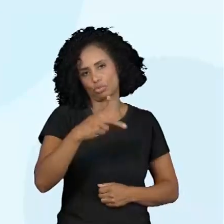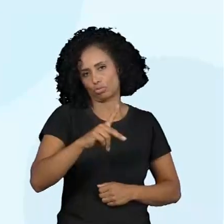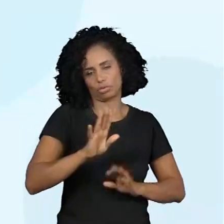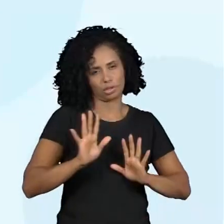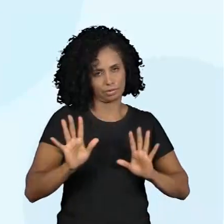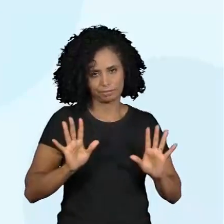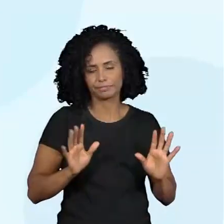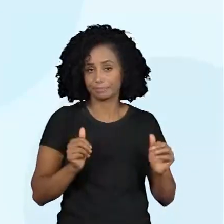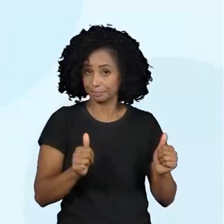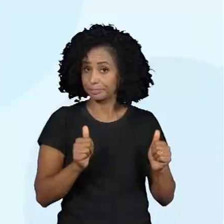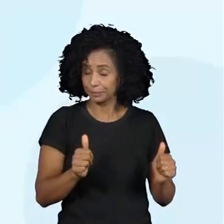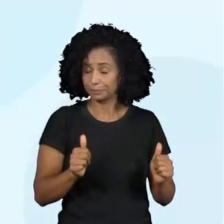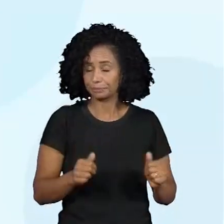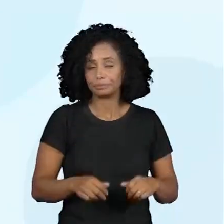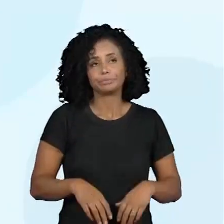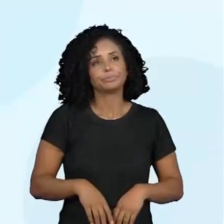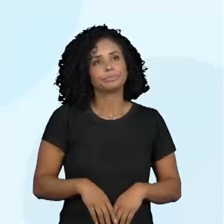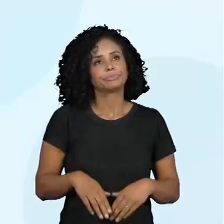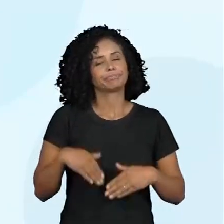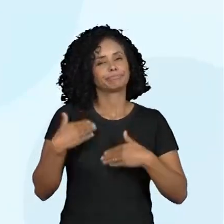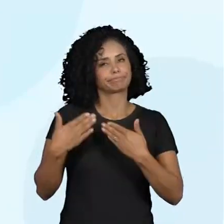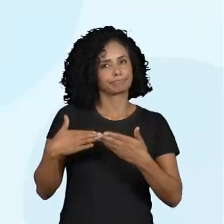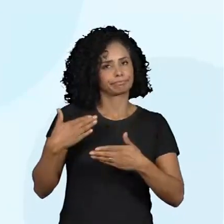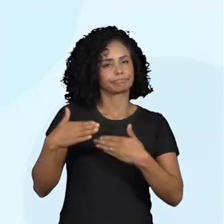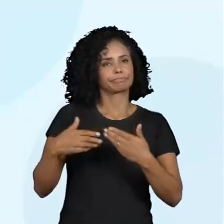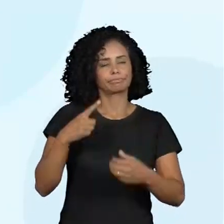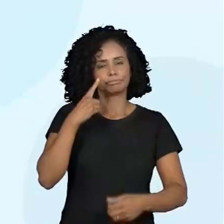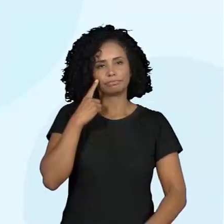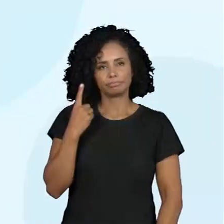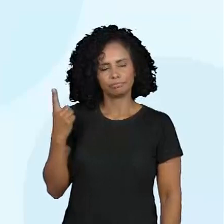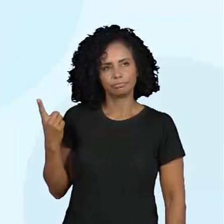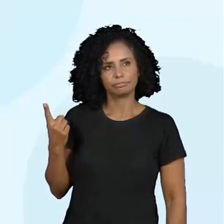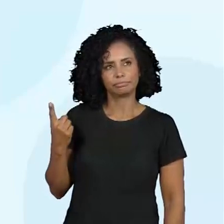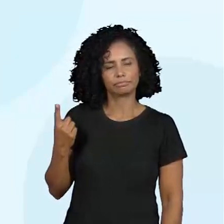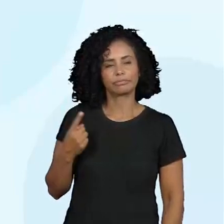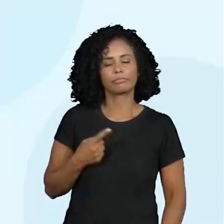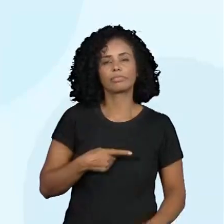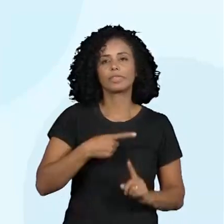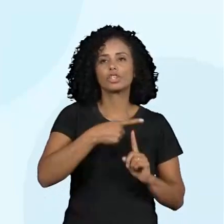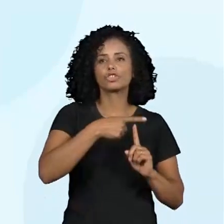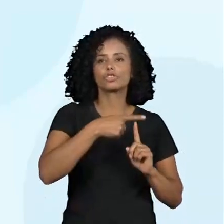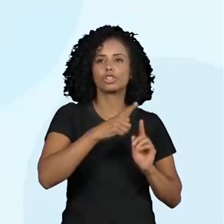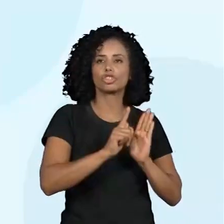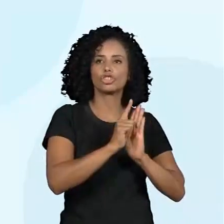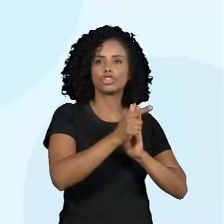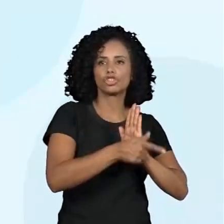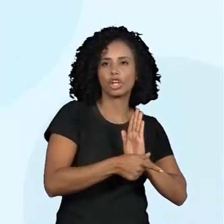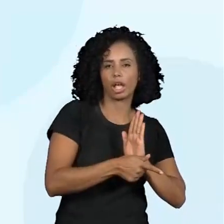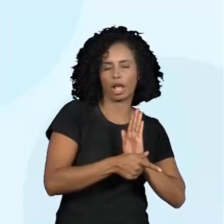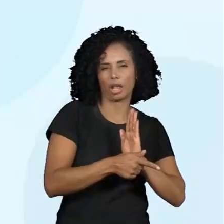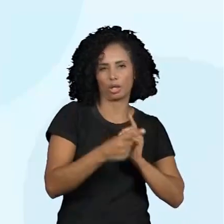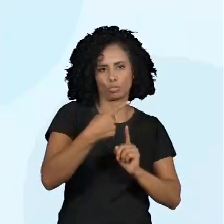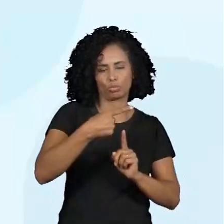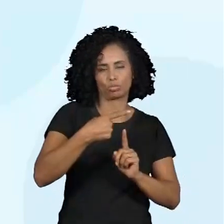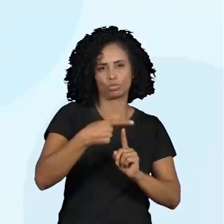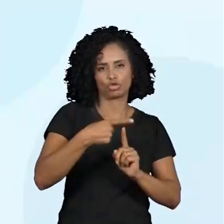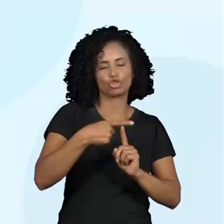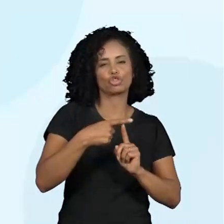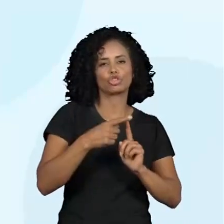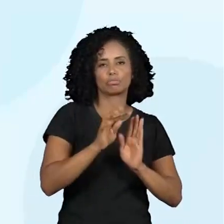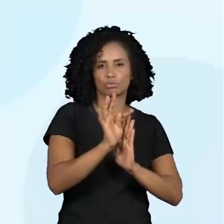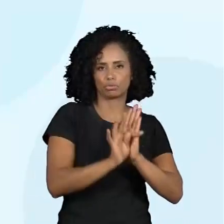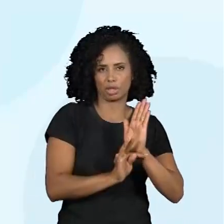texto, certo? Continuando. Gênero textual. O que é um gênero textual? É